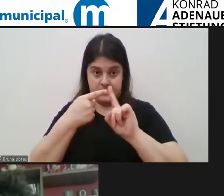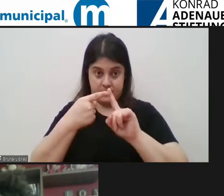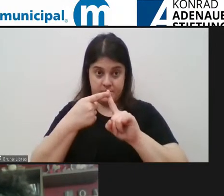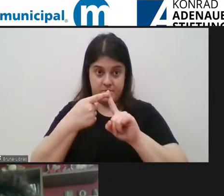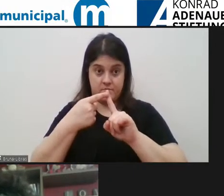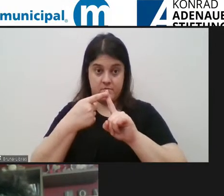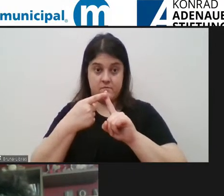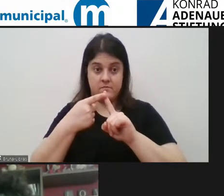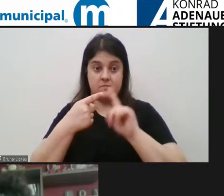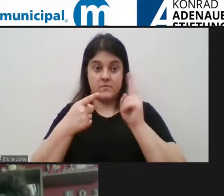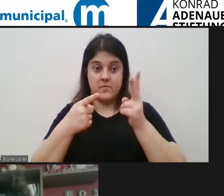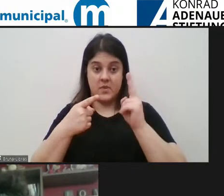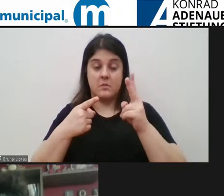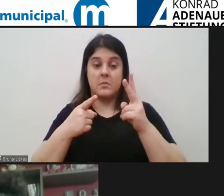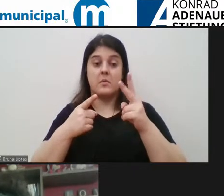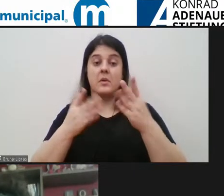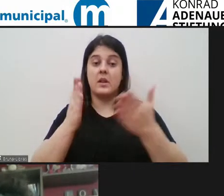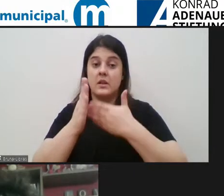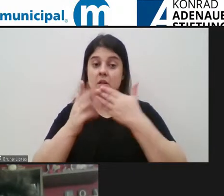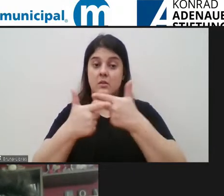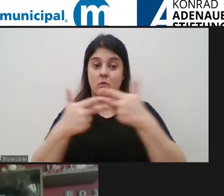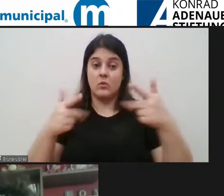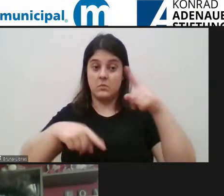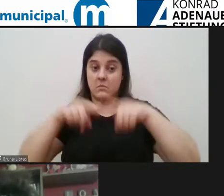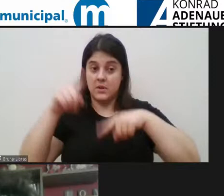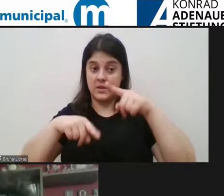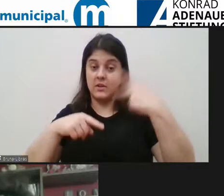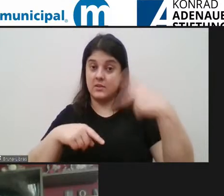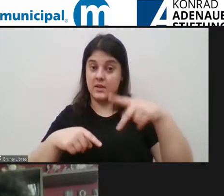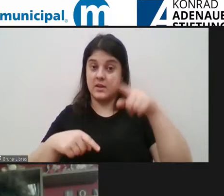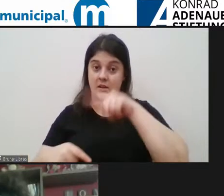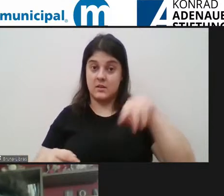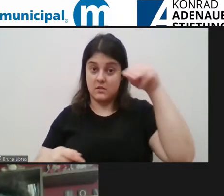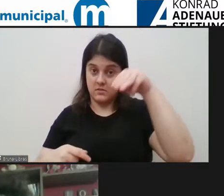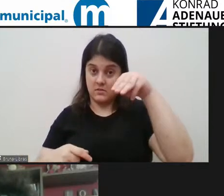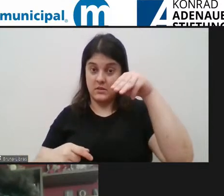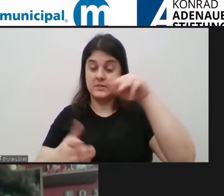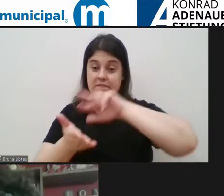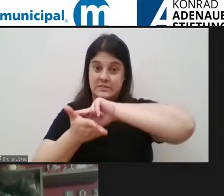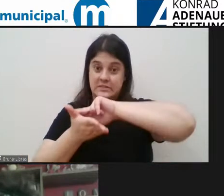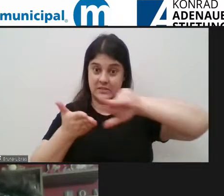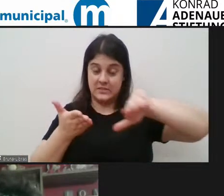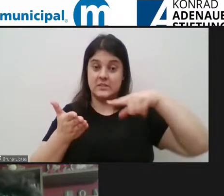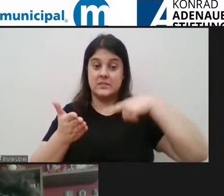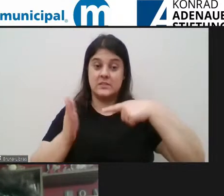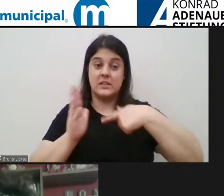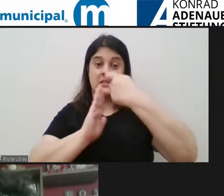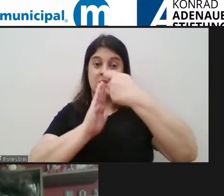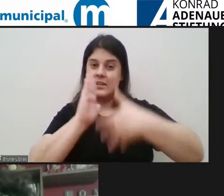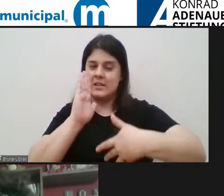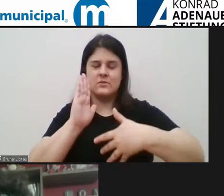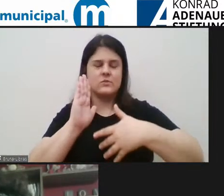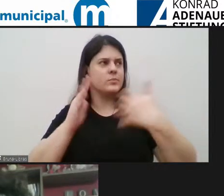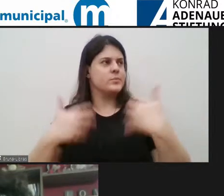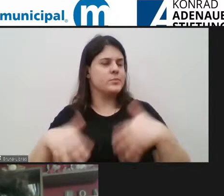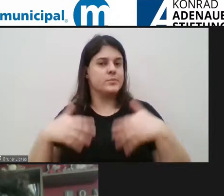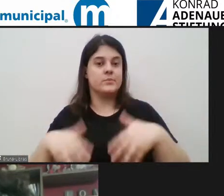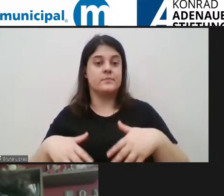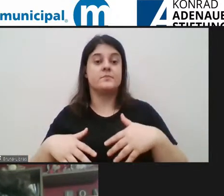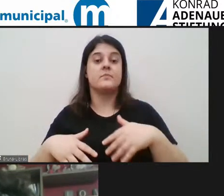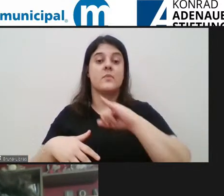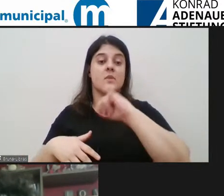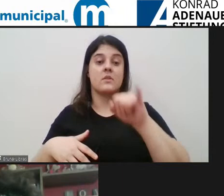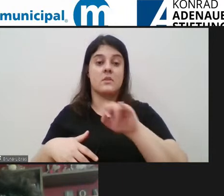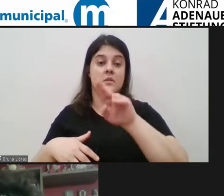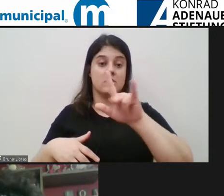a própria coletânea da oficina Municipal viu gente tem coisa muito legal naquela Colei e os textos são fantásticos né e